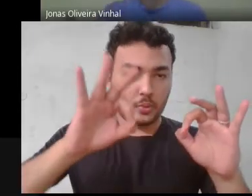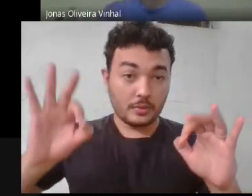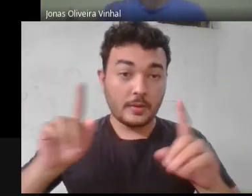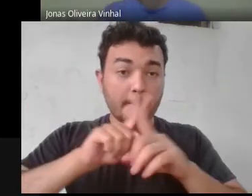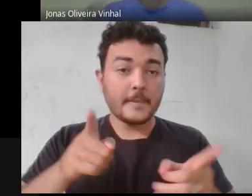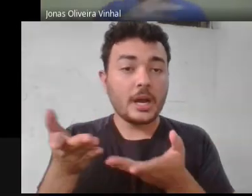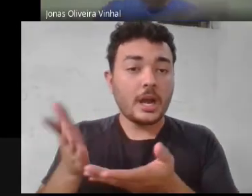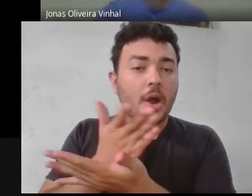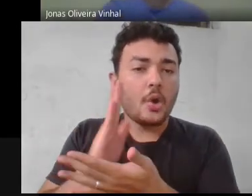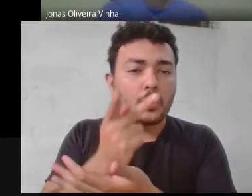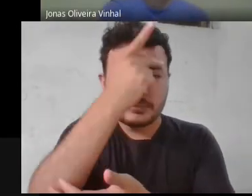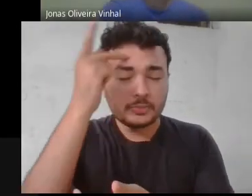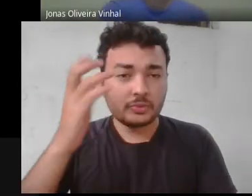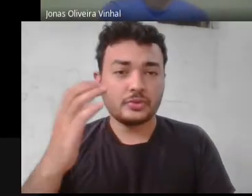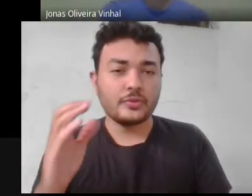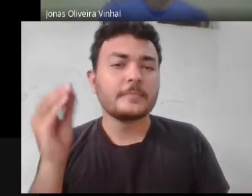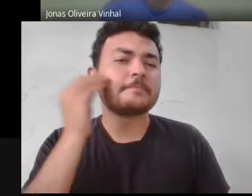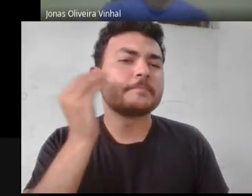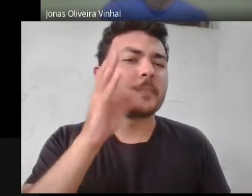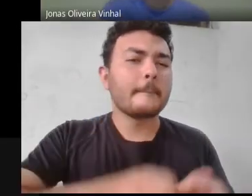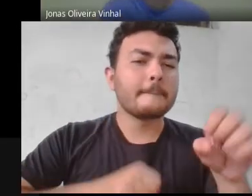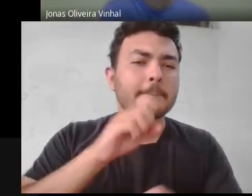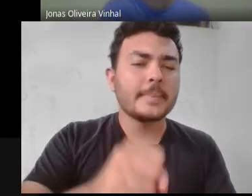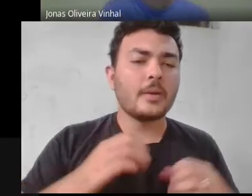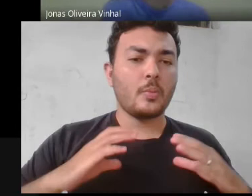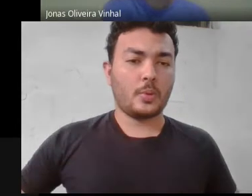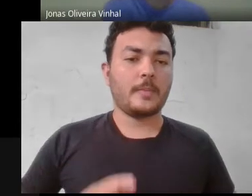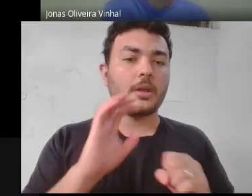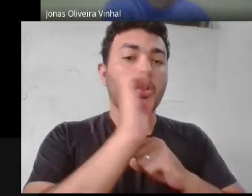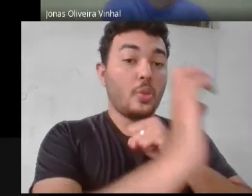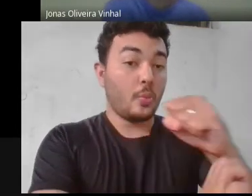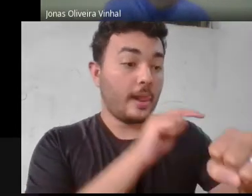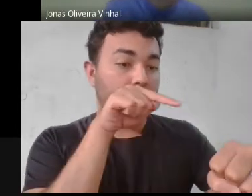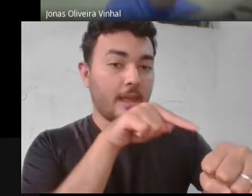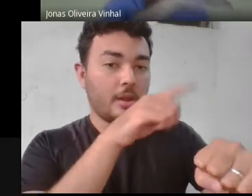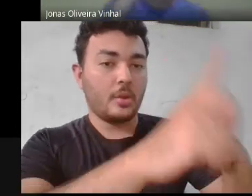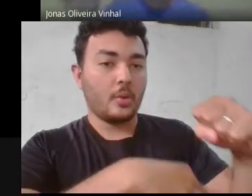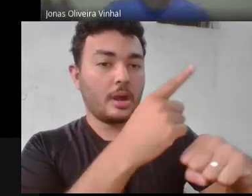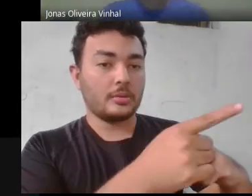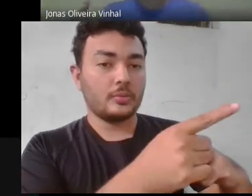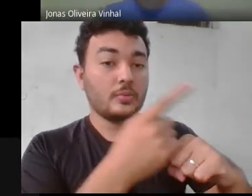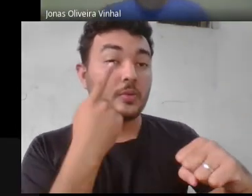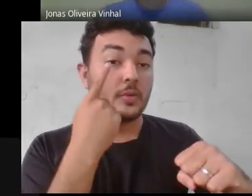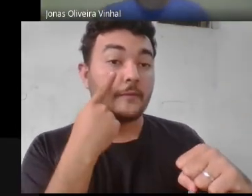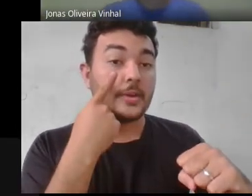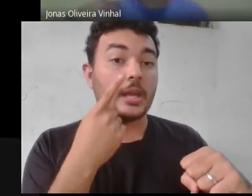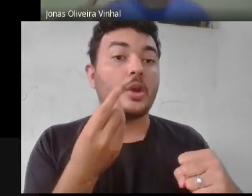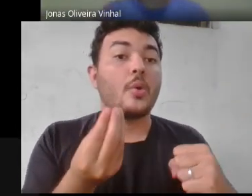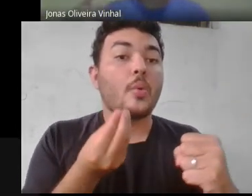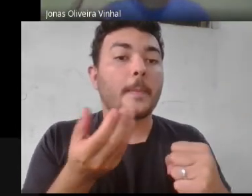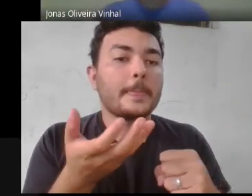que esses cientistas, eles tentaram pegar o comportamento do elétron no átomo e associar ele quando ele está sendo